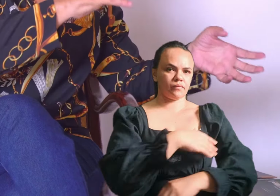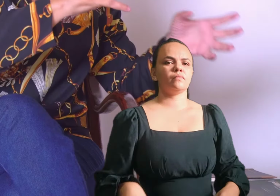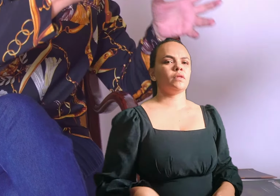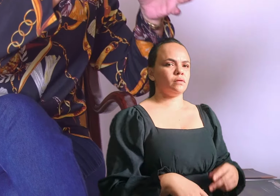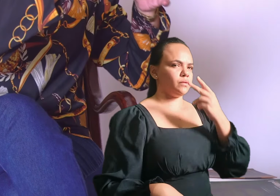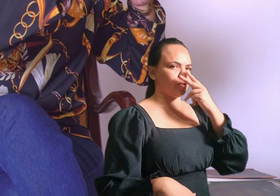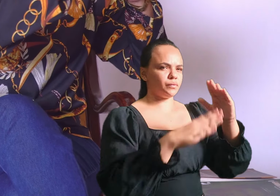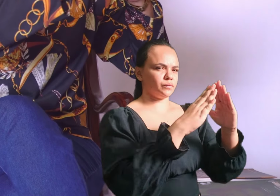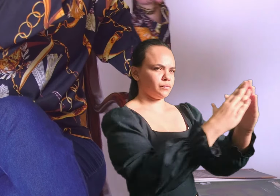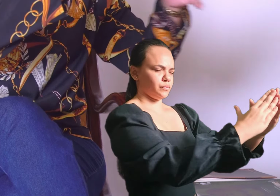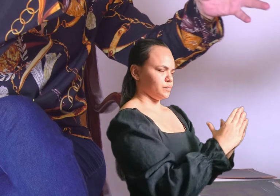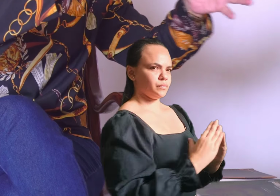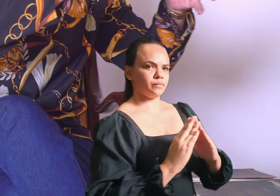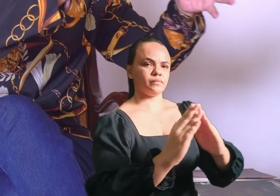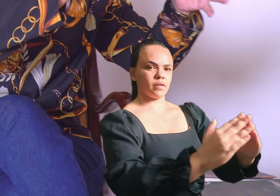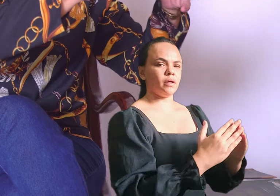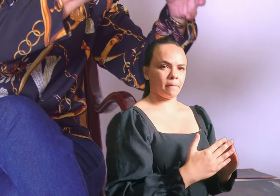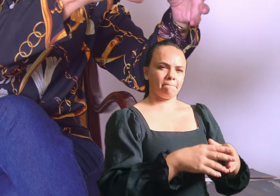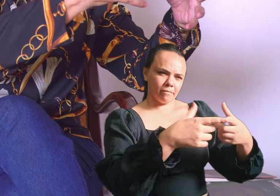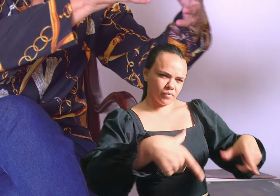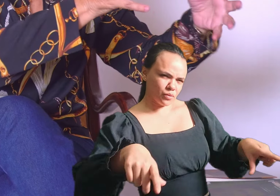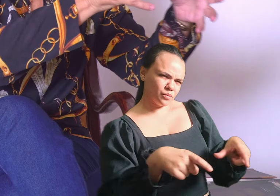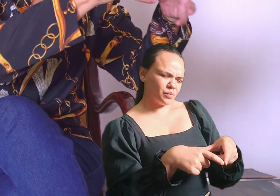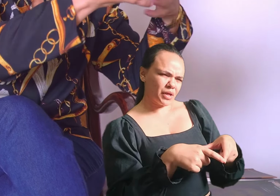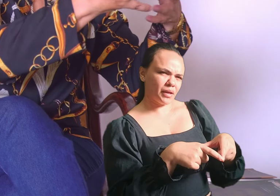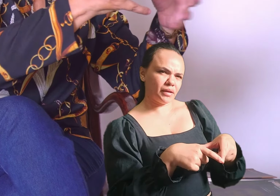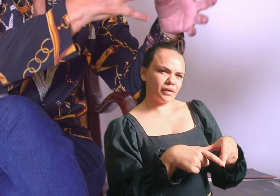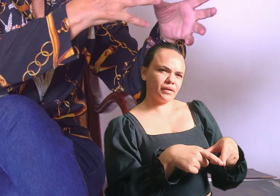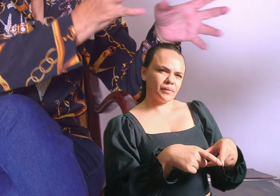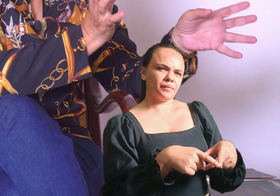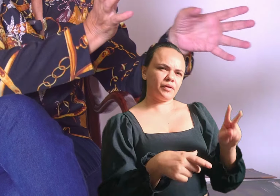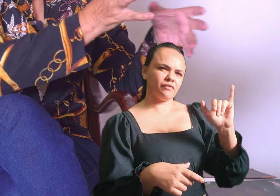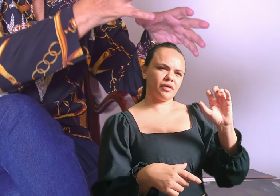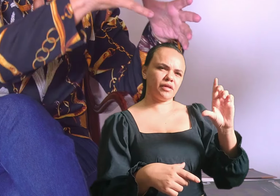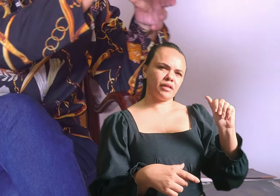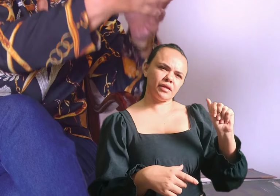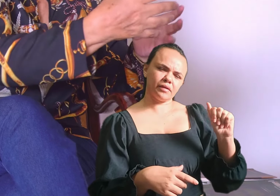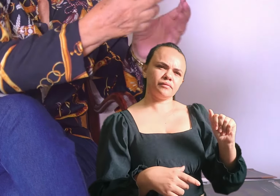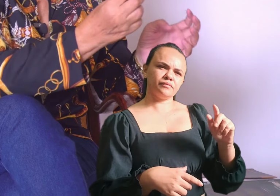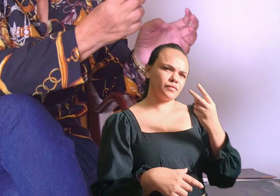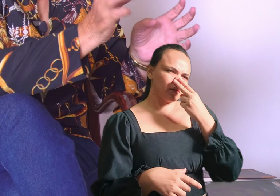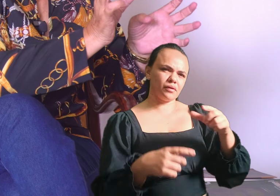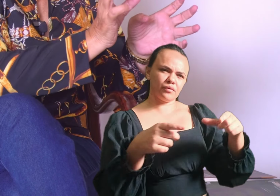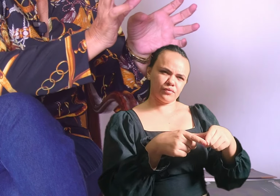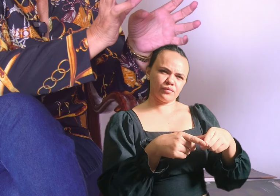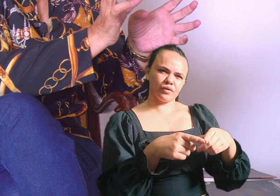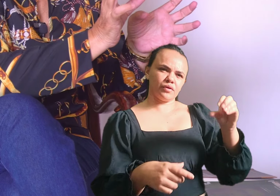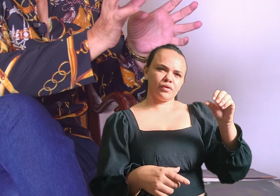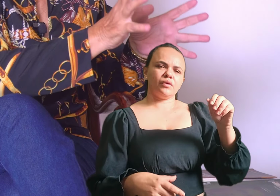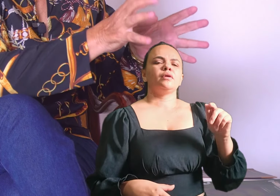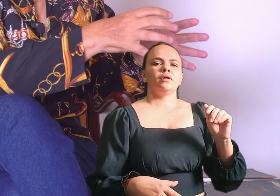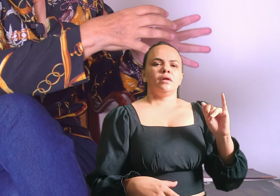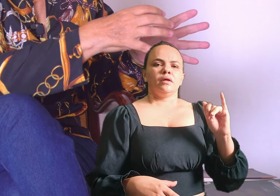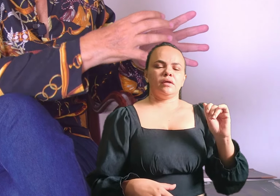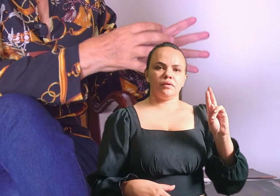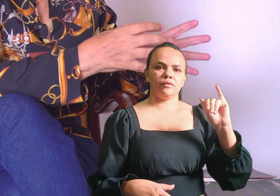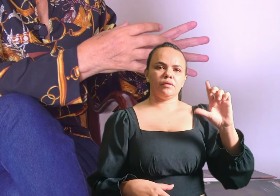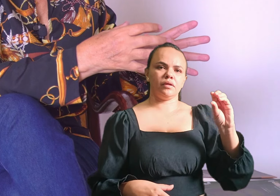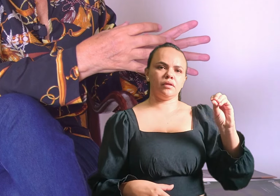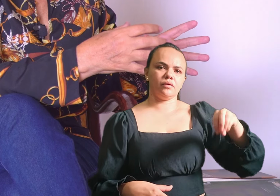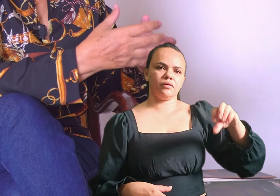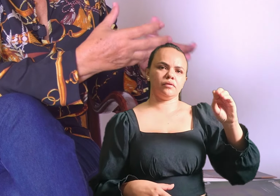fosse eh um um pequeno uma pequena Vila na verdade um quilombo que tinha o